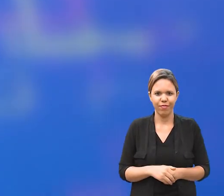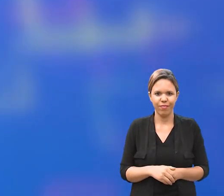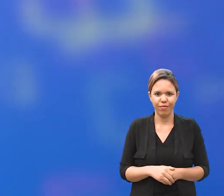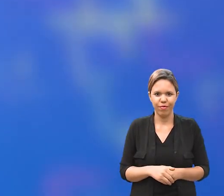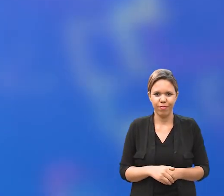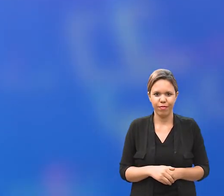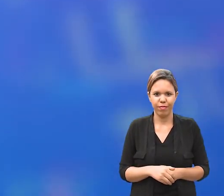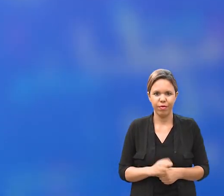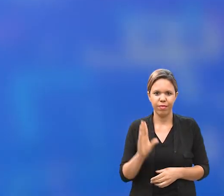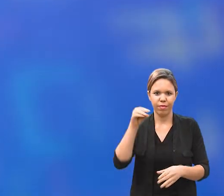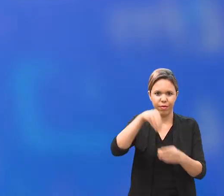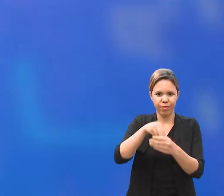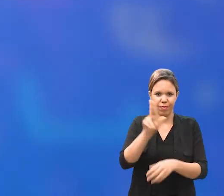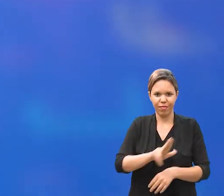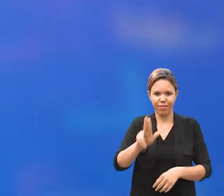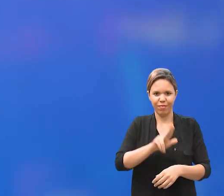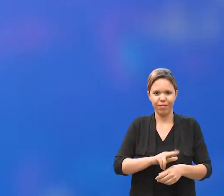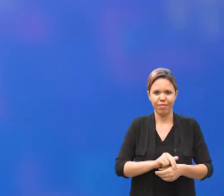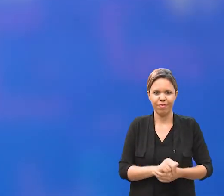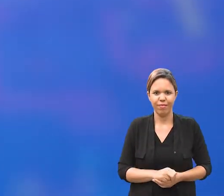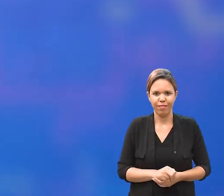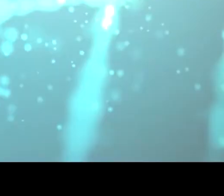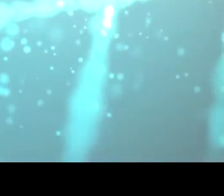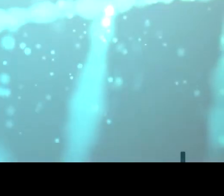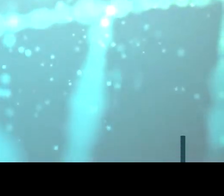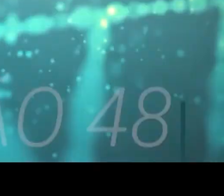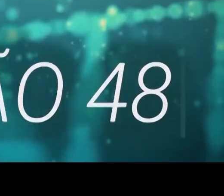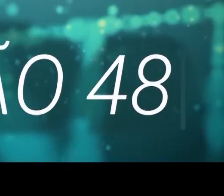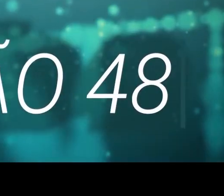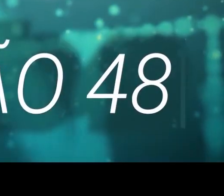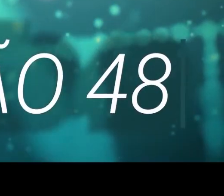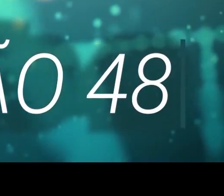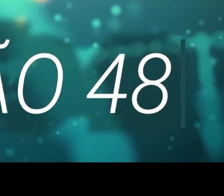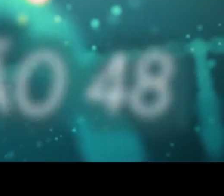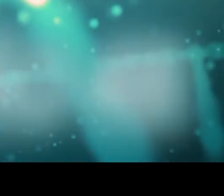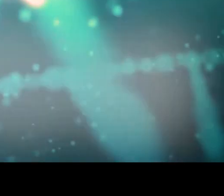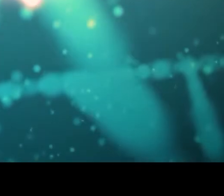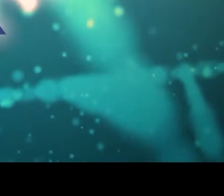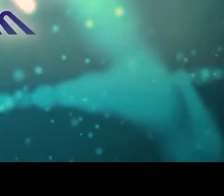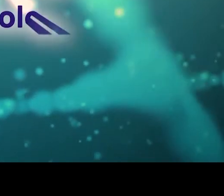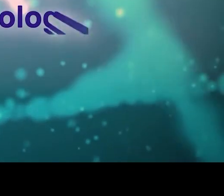Campinas, o Direto da Universidade. Olha só.